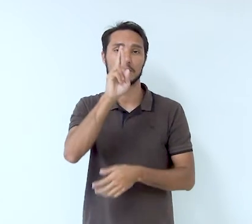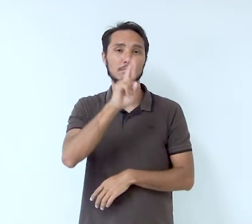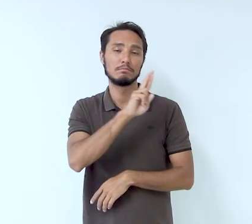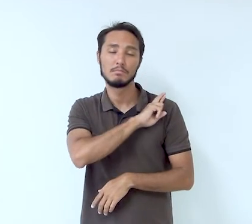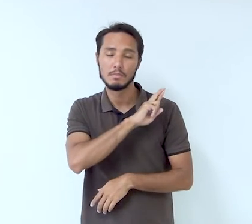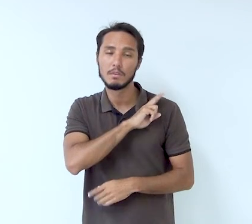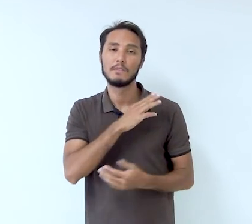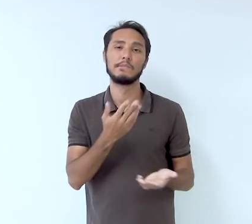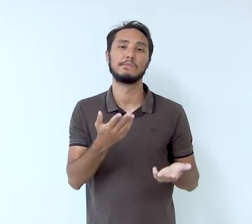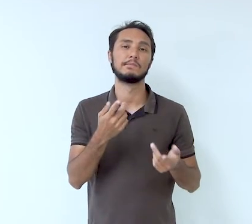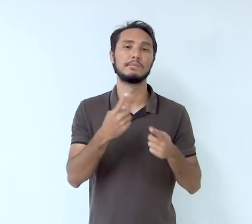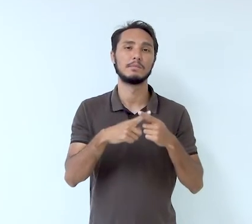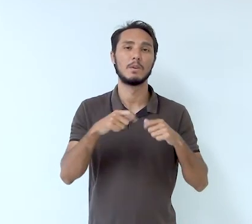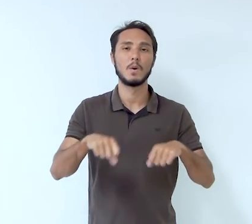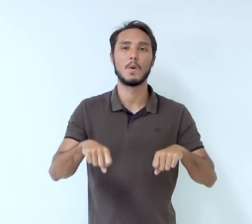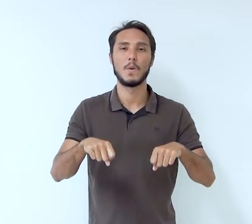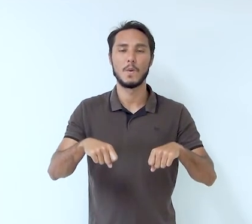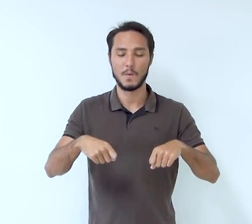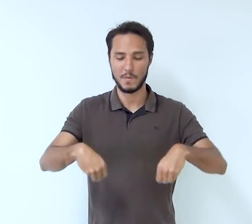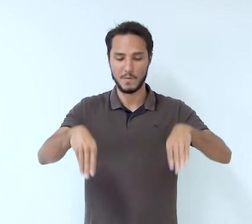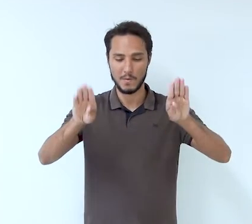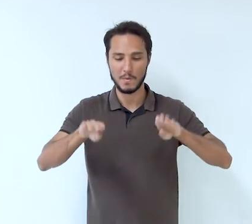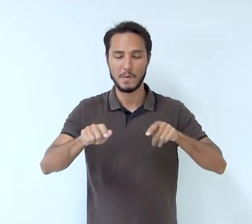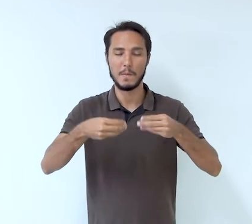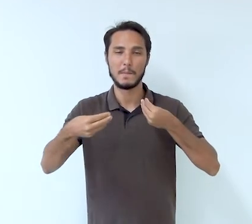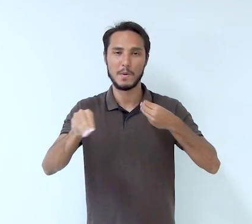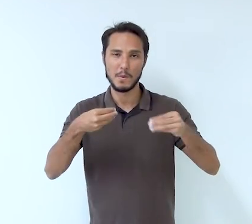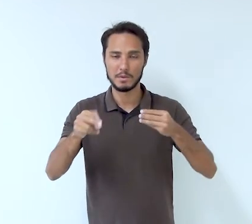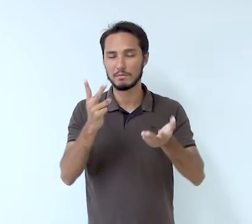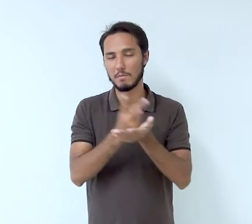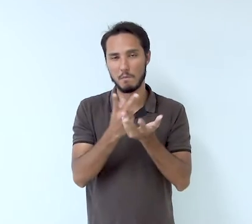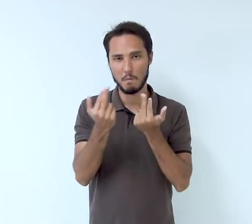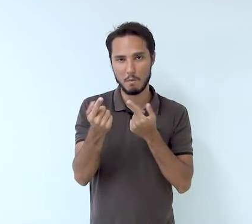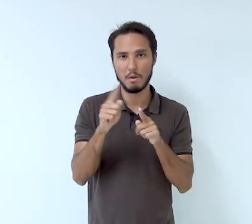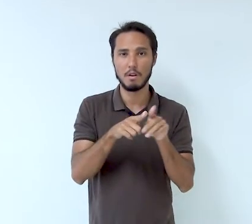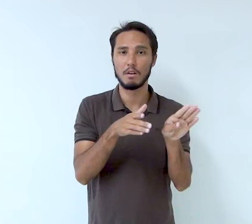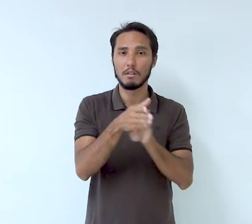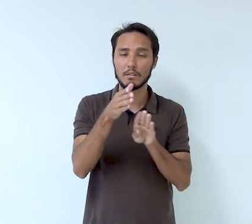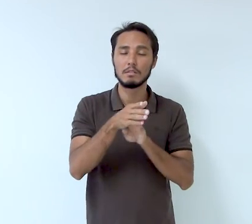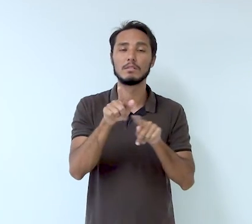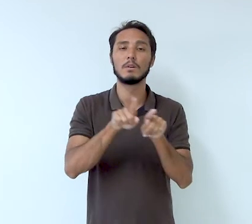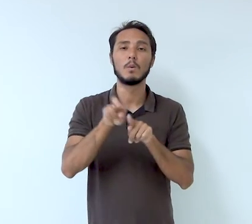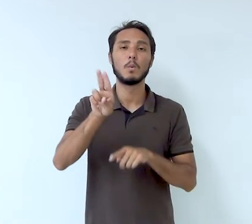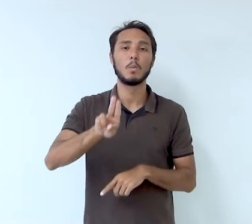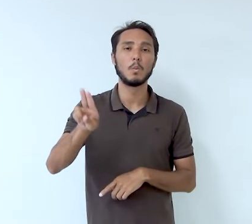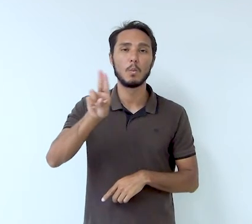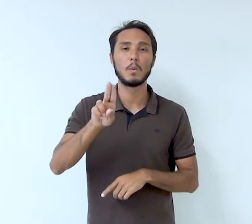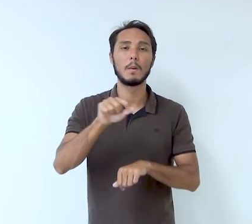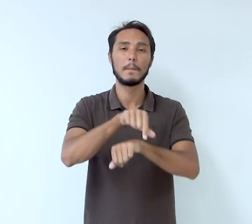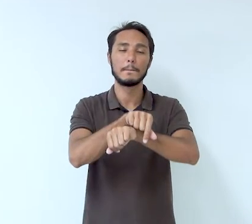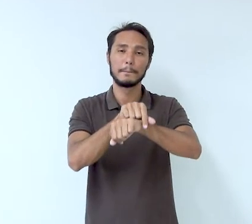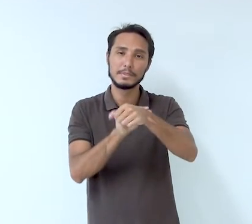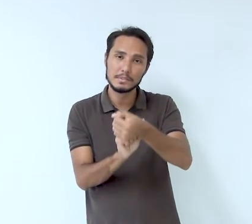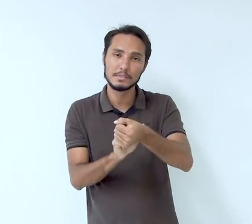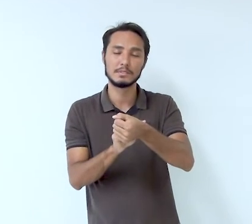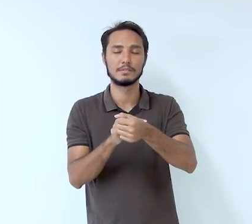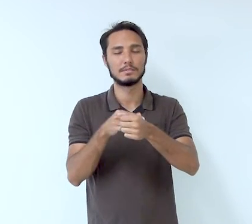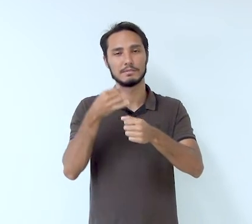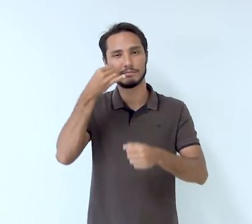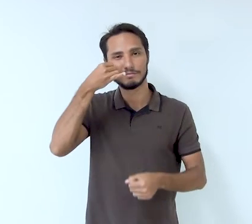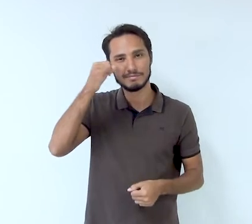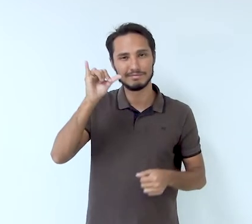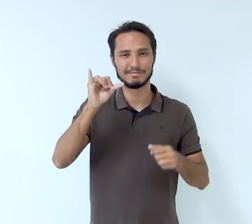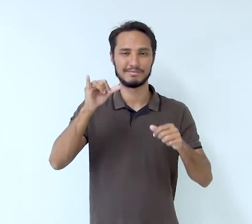mesmo papel do cobertor de borracha, né? E também é recomendável a utilização da